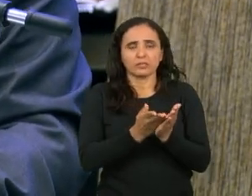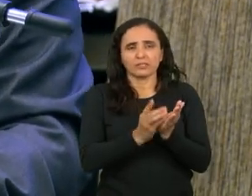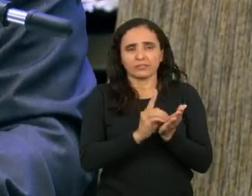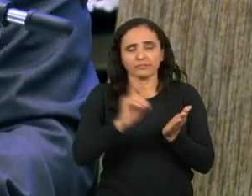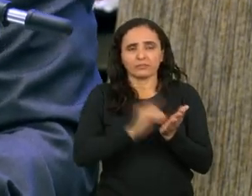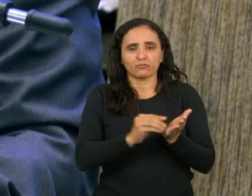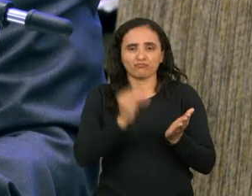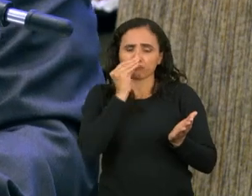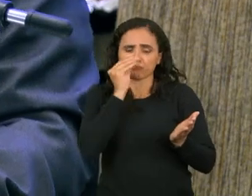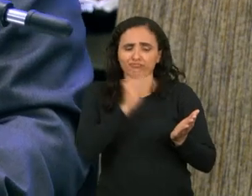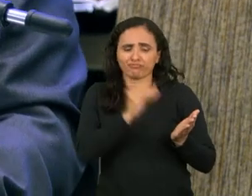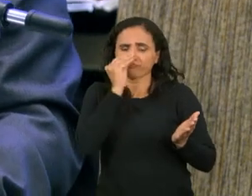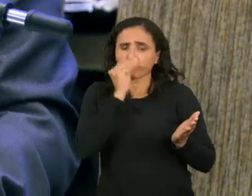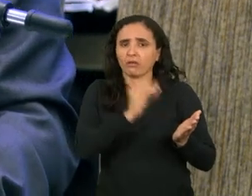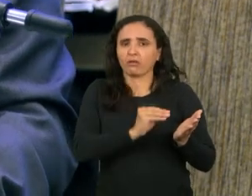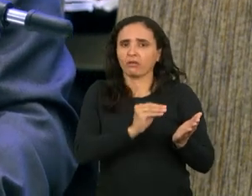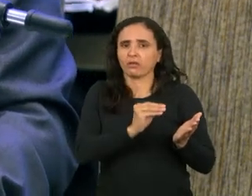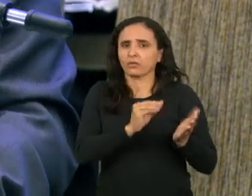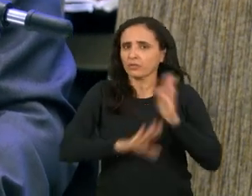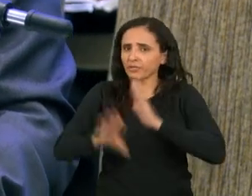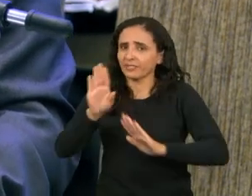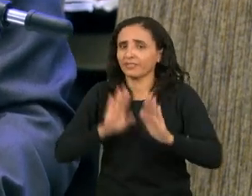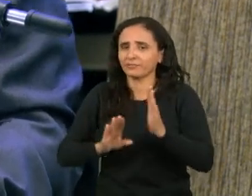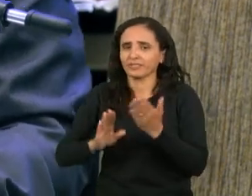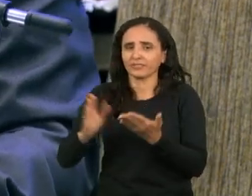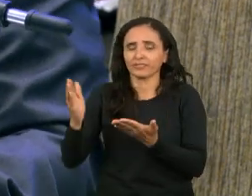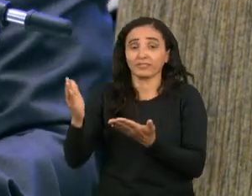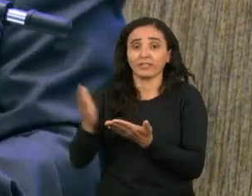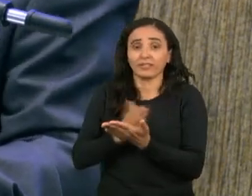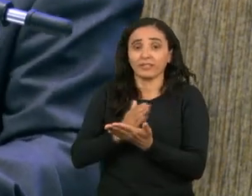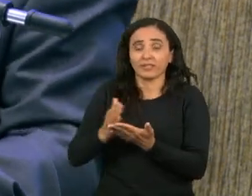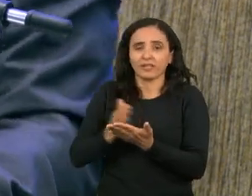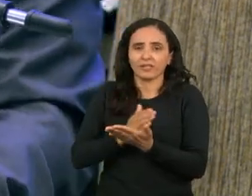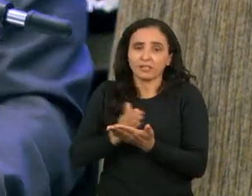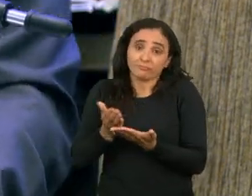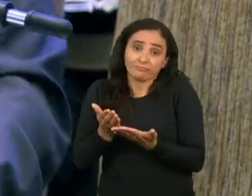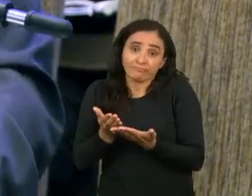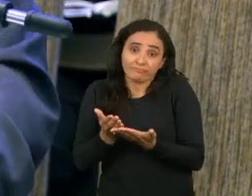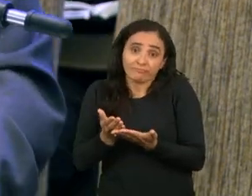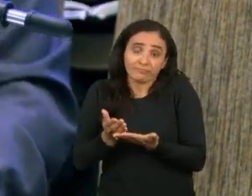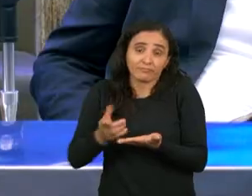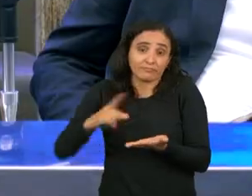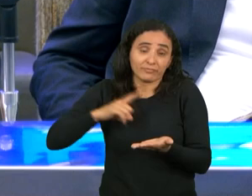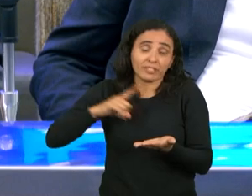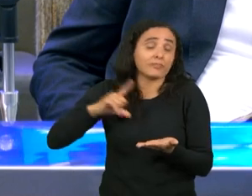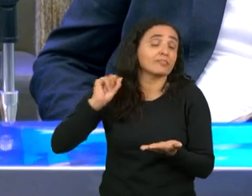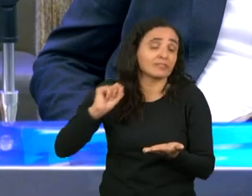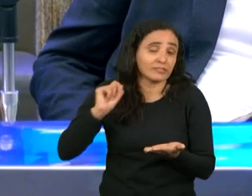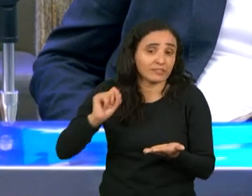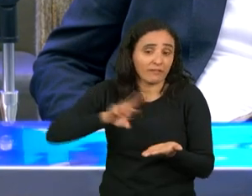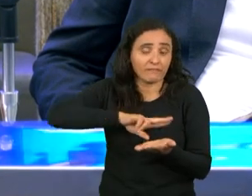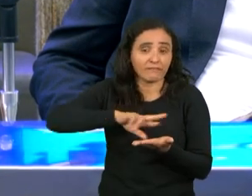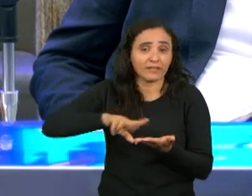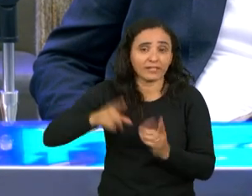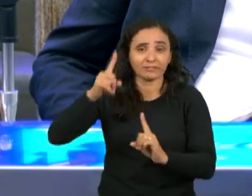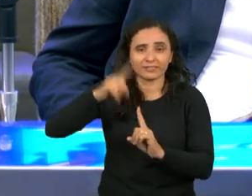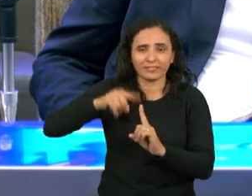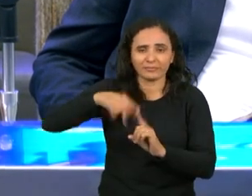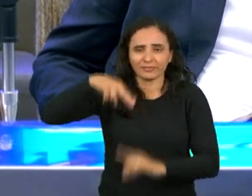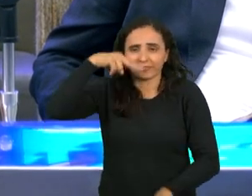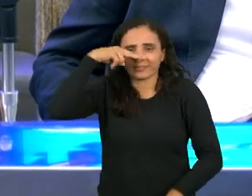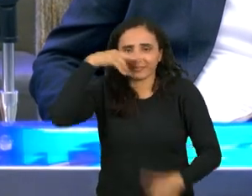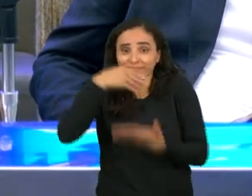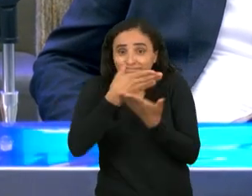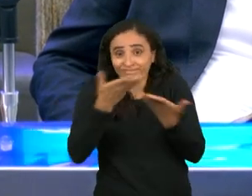é porque tem vários tem muitos tipos de crente hoje muitos tipos de igreja mas veja primeiro de Pedro quatro